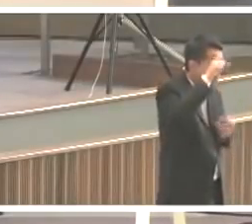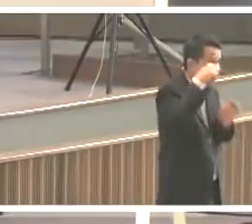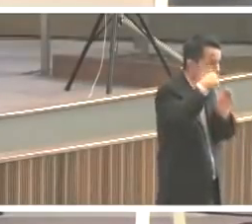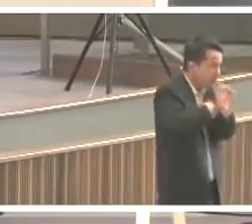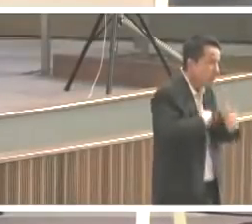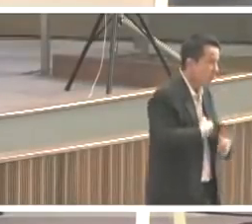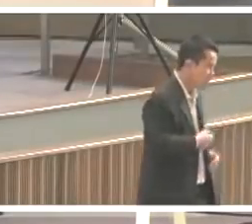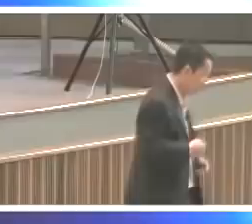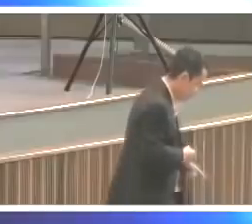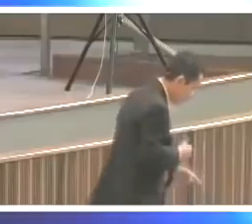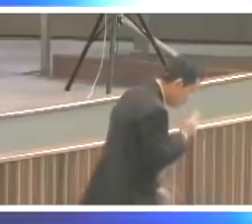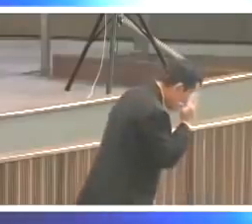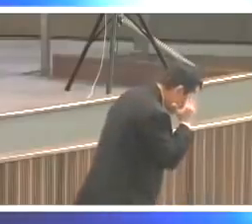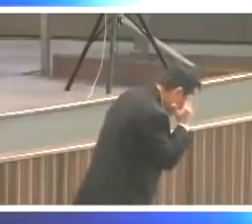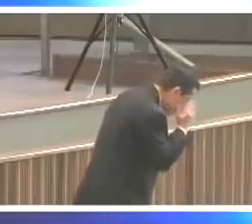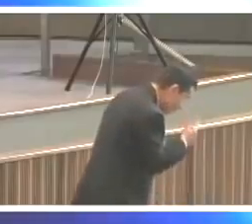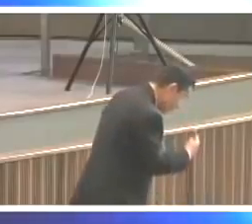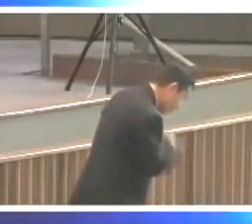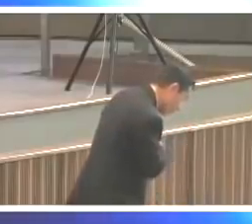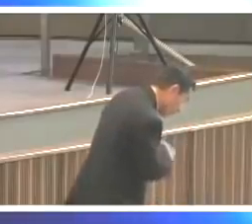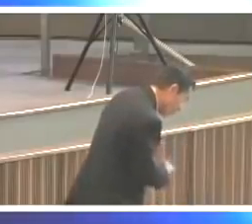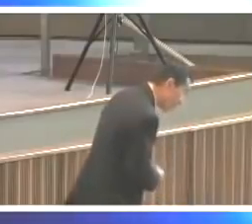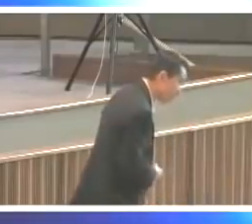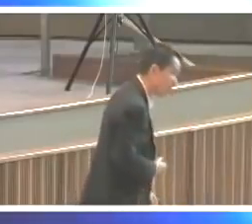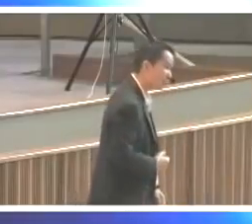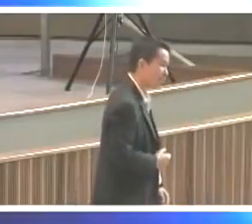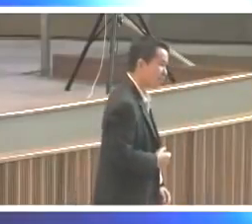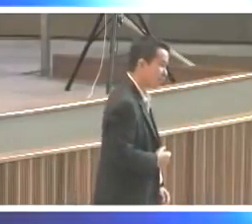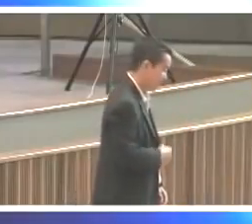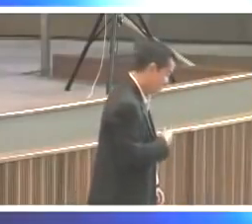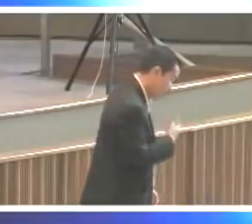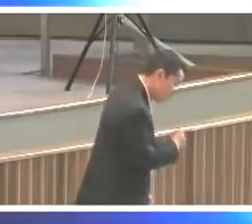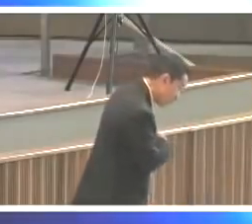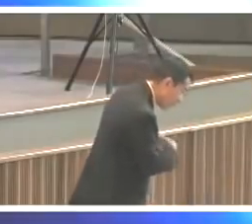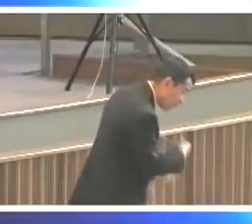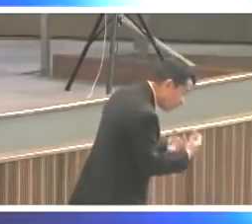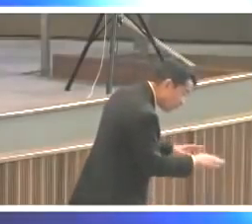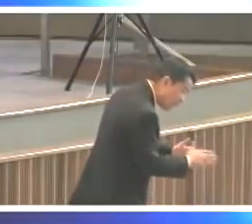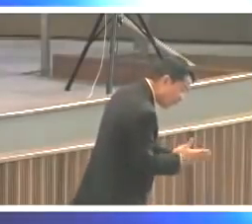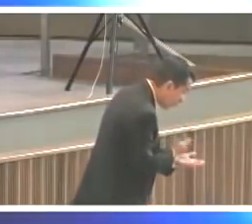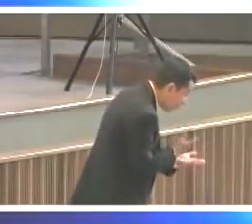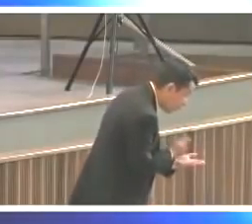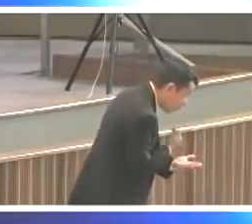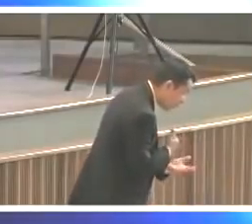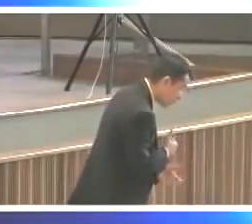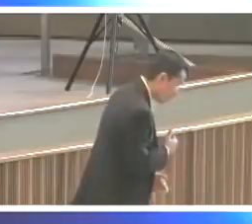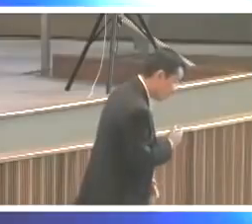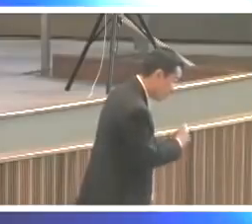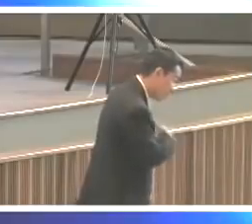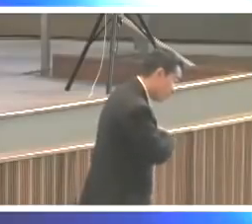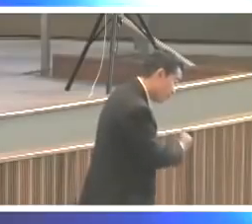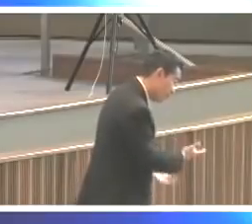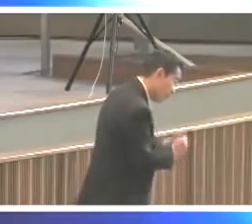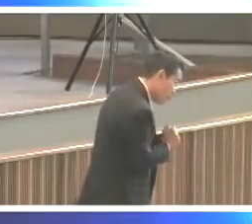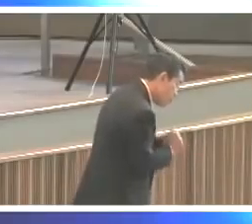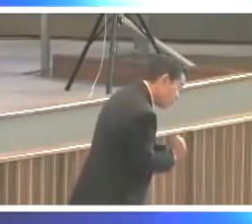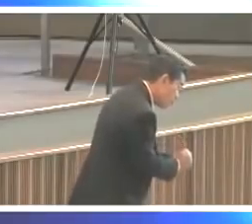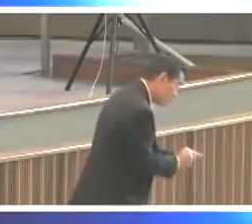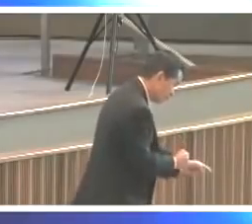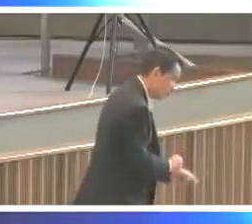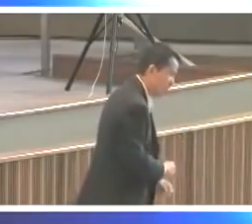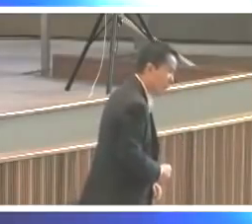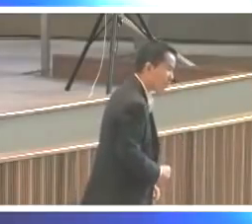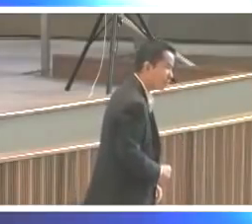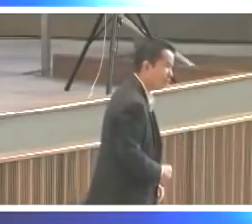Não. Ele não queria ver o livro. Ele queria ficar com você. E como